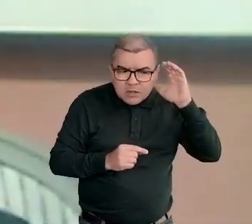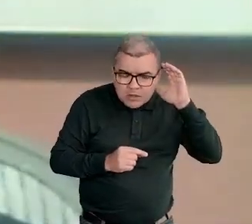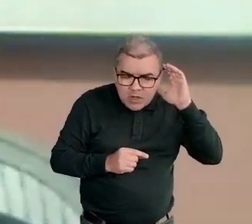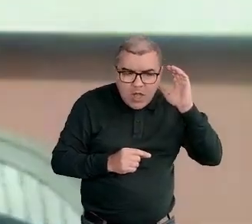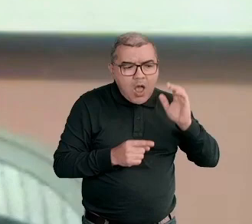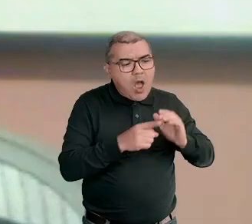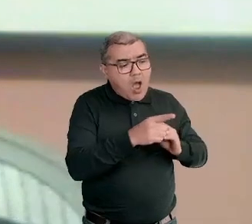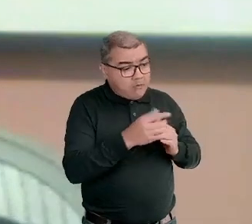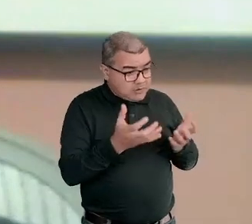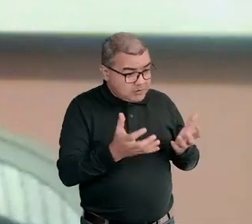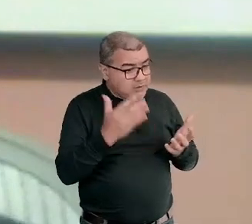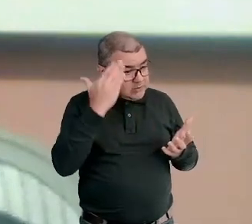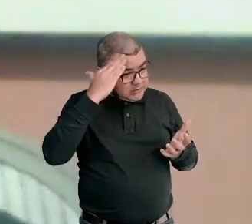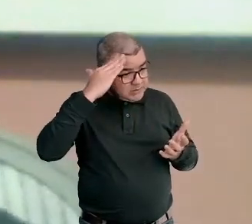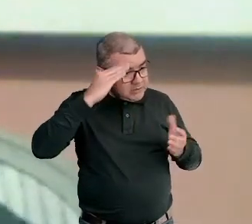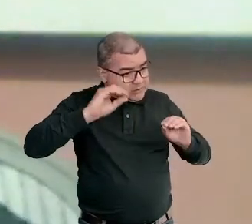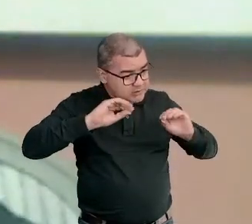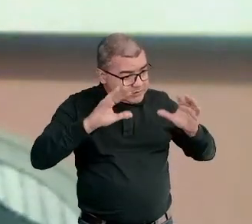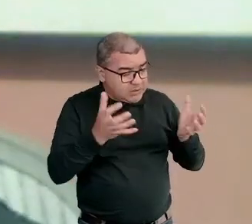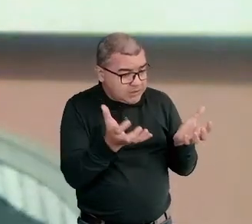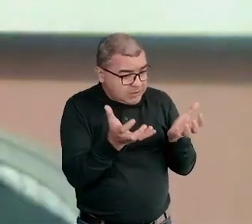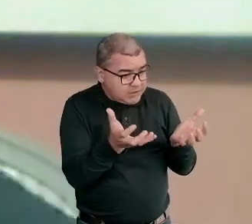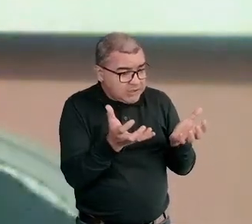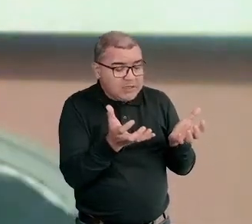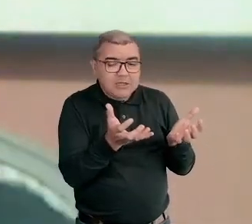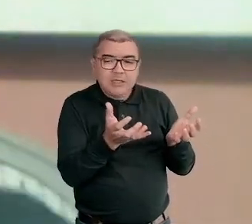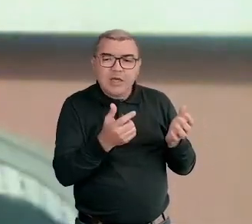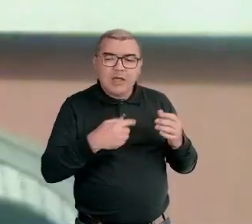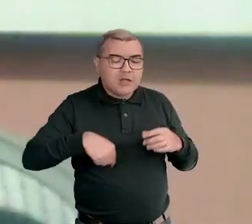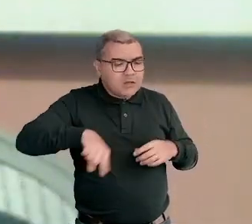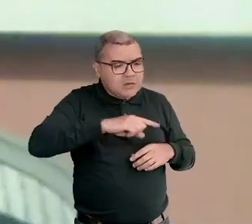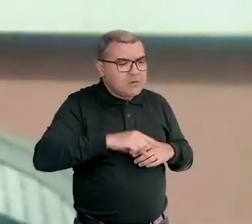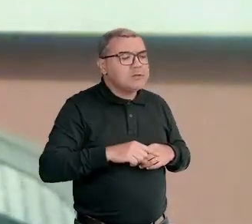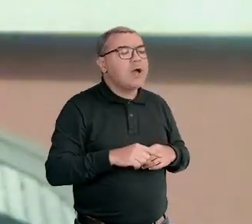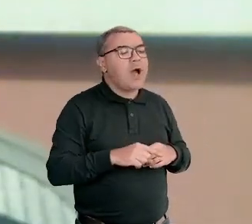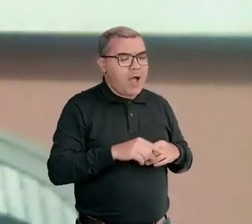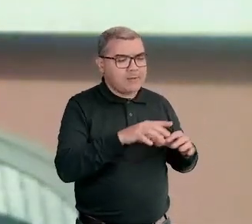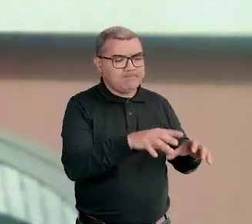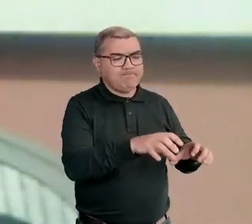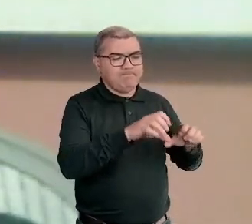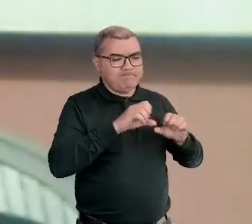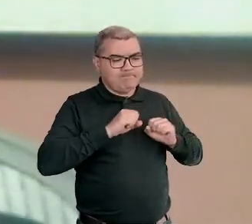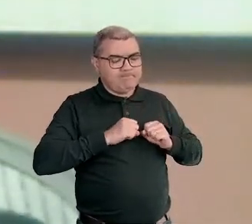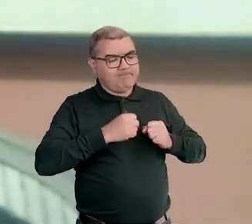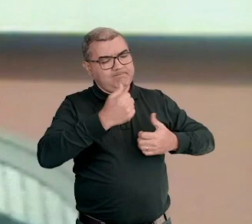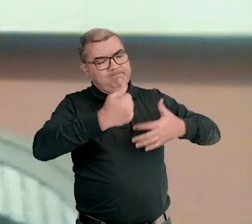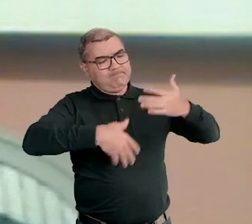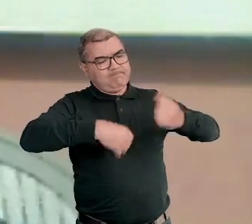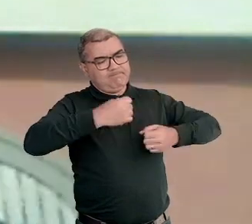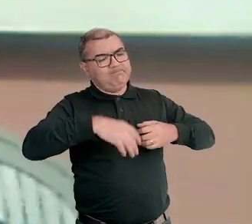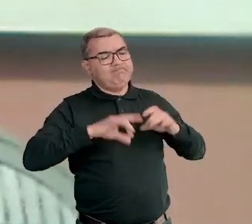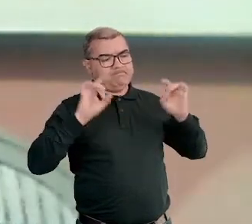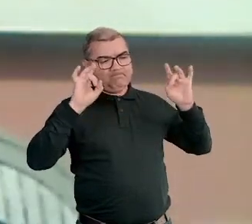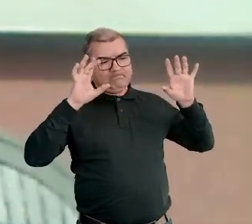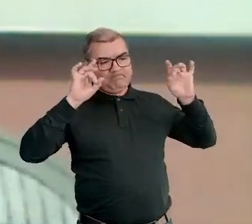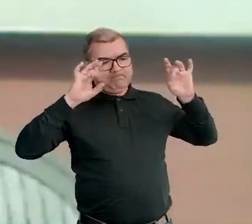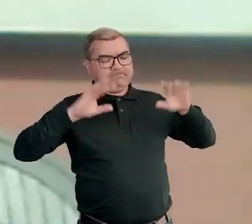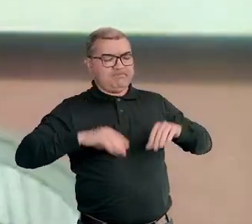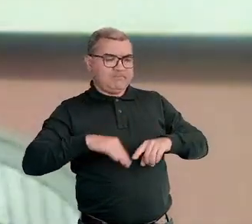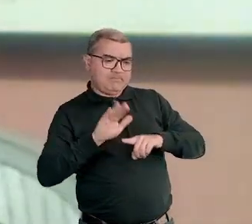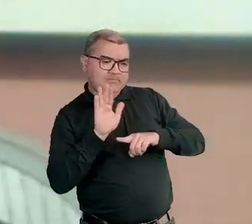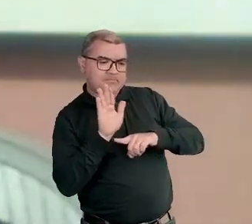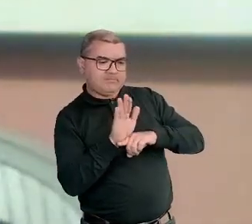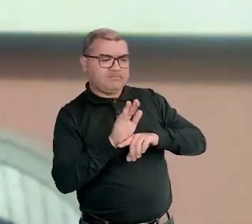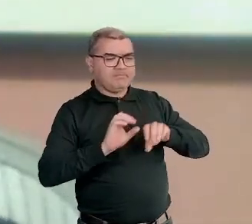entendermos que aquilo é algo que ele quer saber, né, e tomarmos para nós mesmos, como um privilégio,